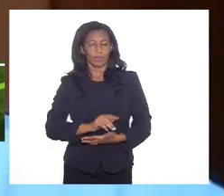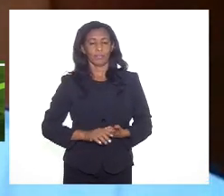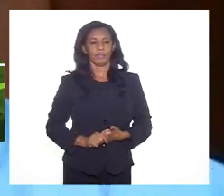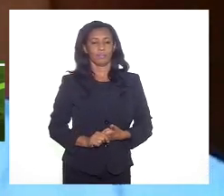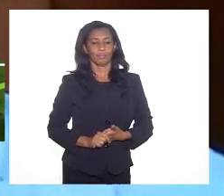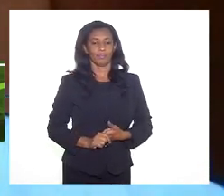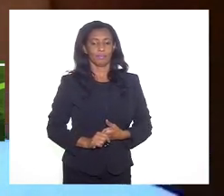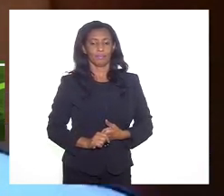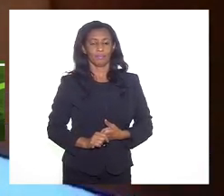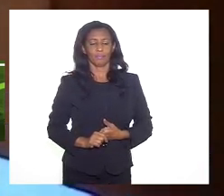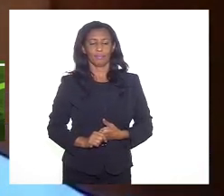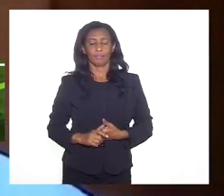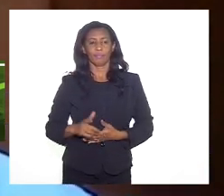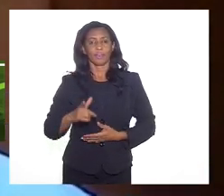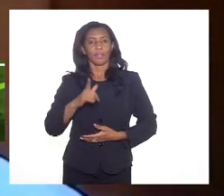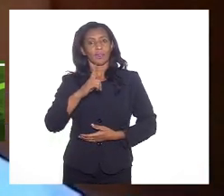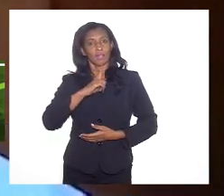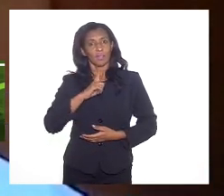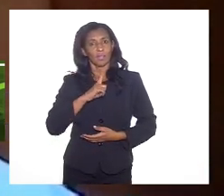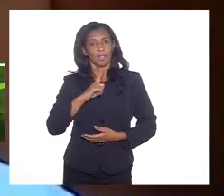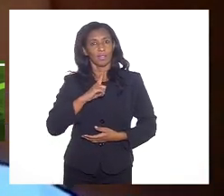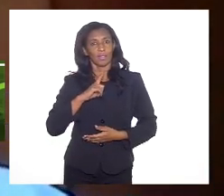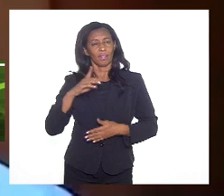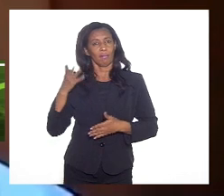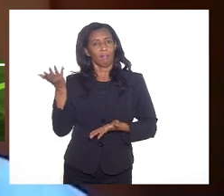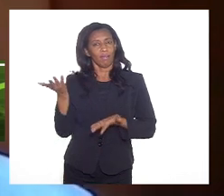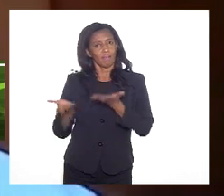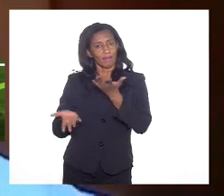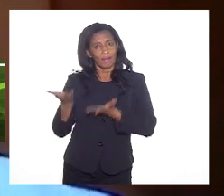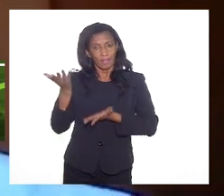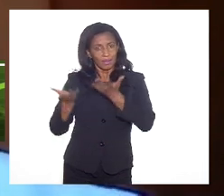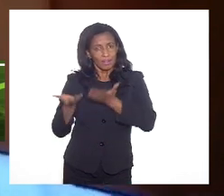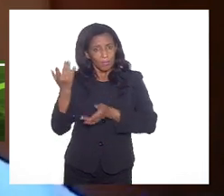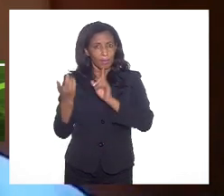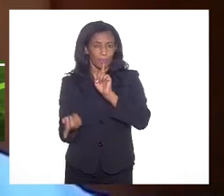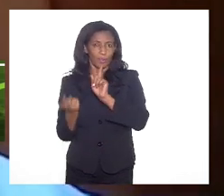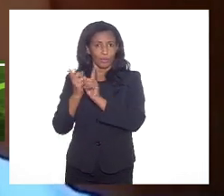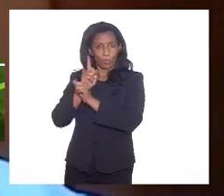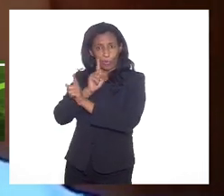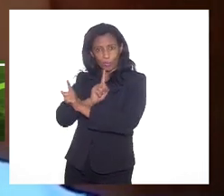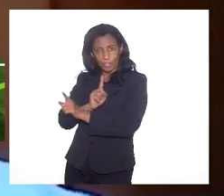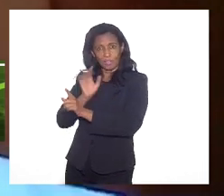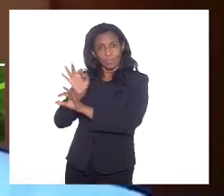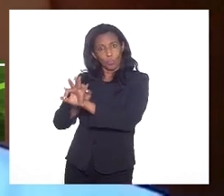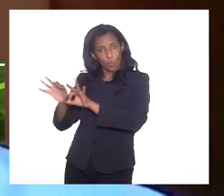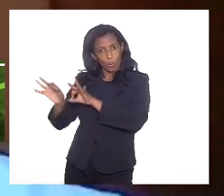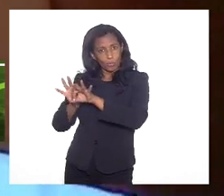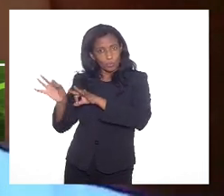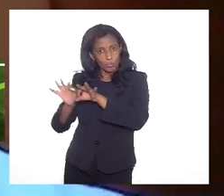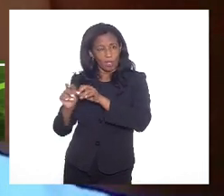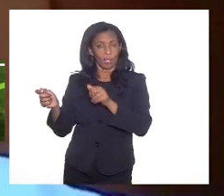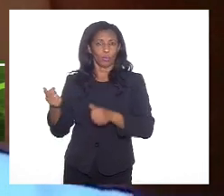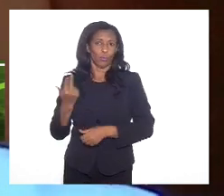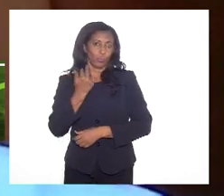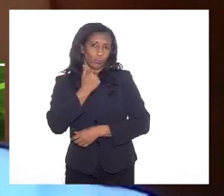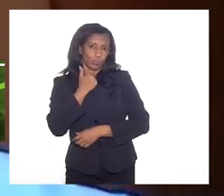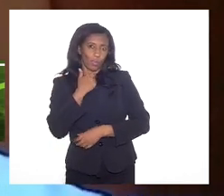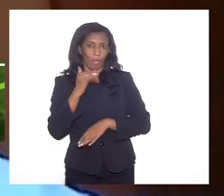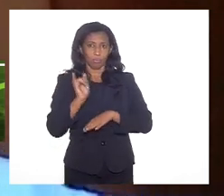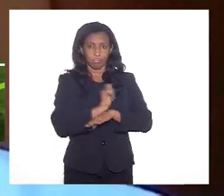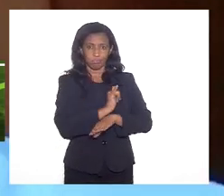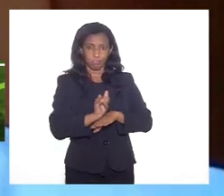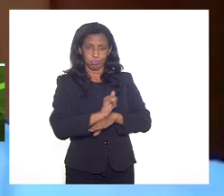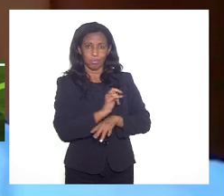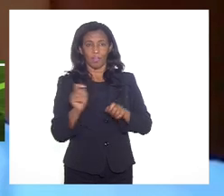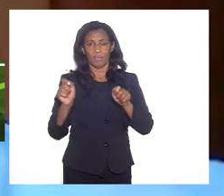enfim, estar numa situação mais equilibrada, porque, do contrário, se nós não conseguimos formular esse projeto, não fomos capazes, ao longo de